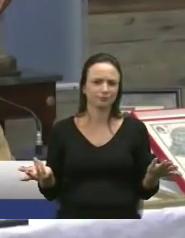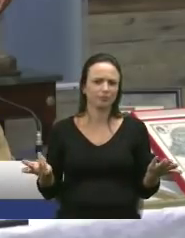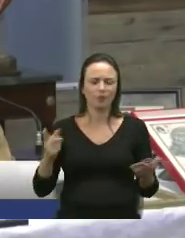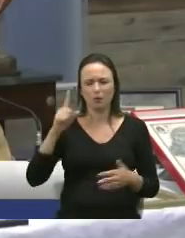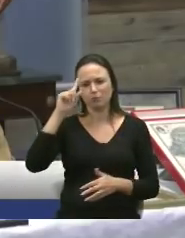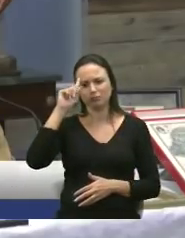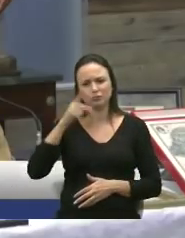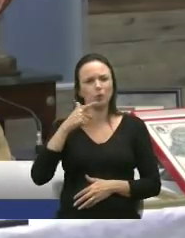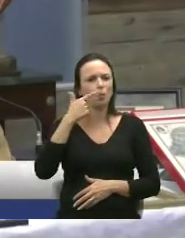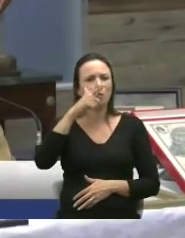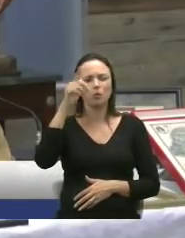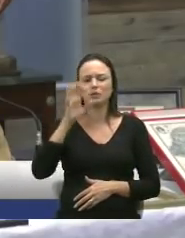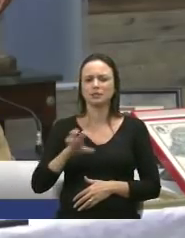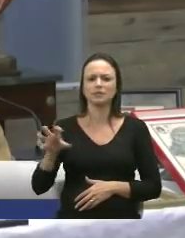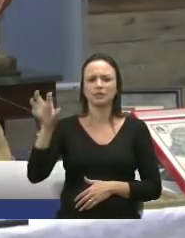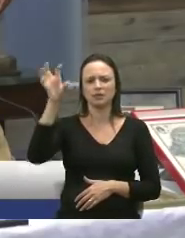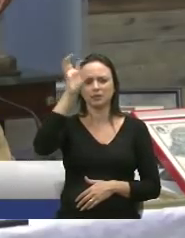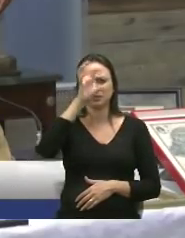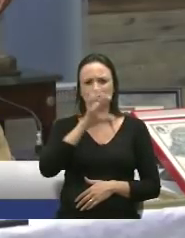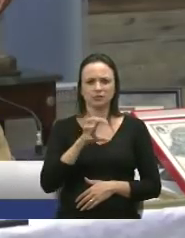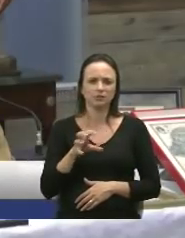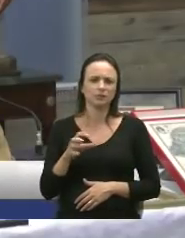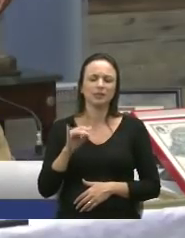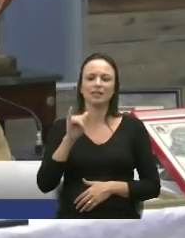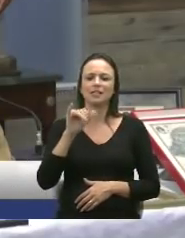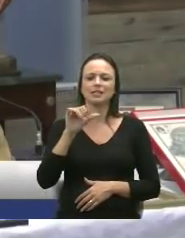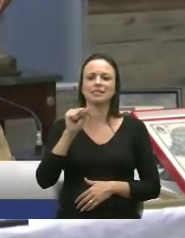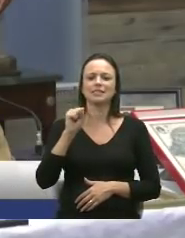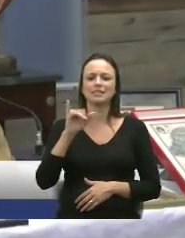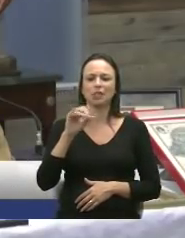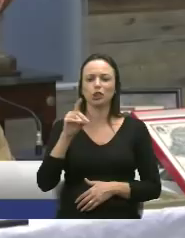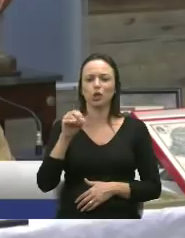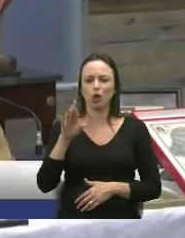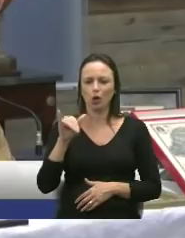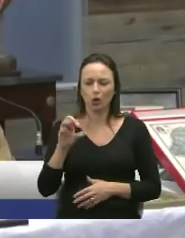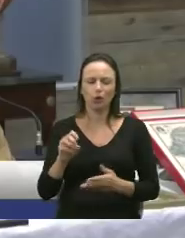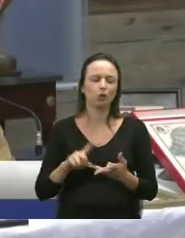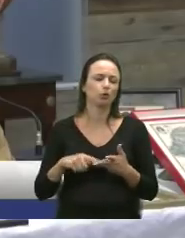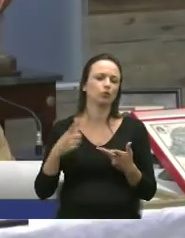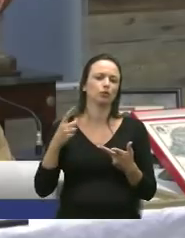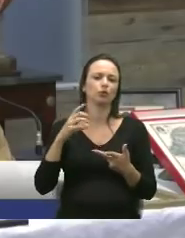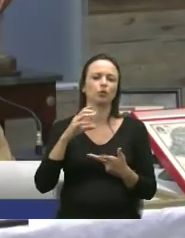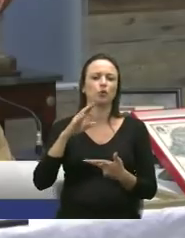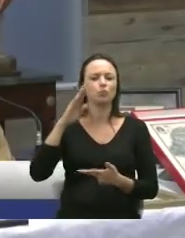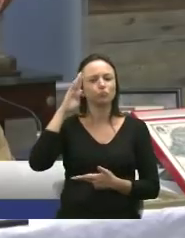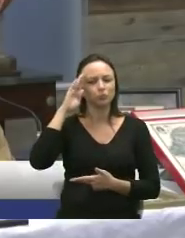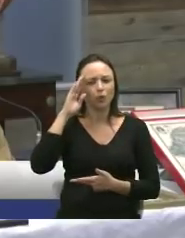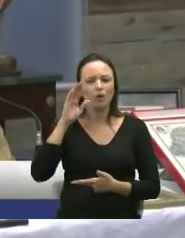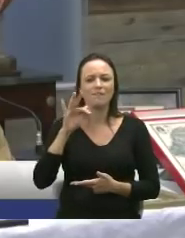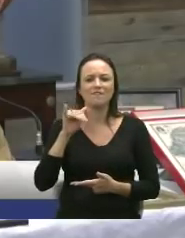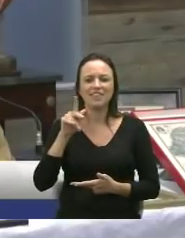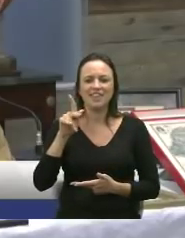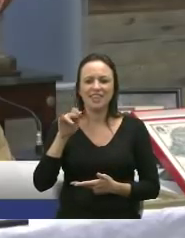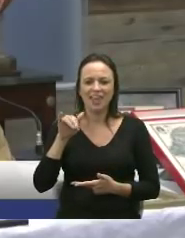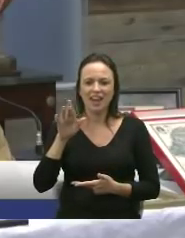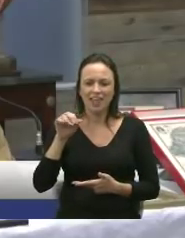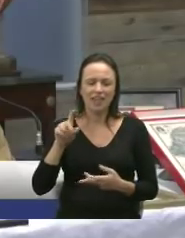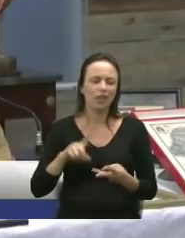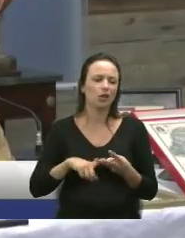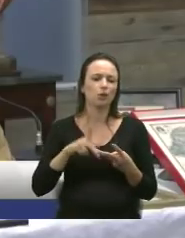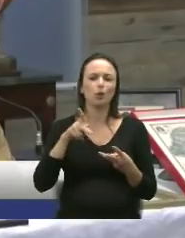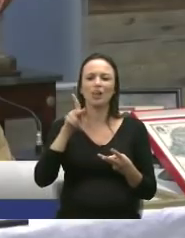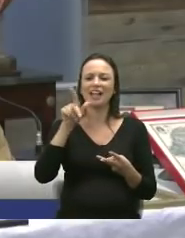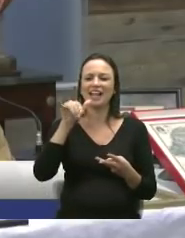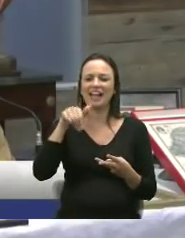outros estados. Para não me alongar aqui, mas o Isidoro Dias Lopes, o Coronel Figueiredo, o General Klinger,